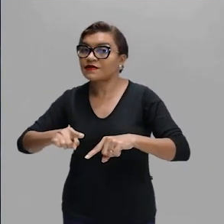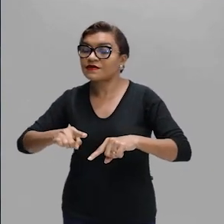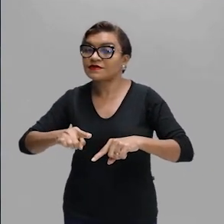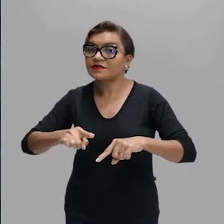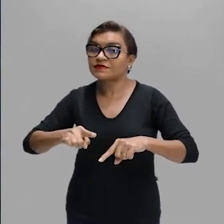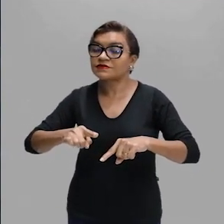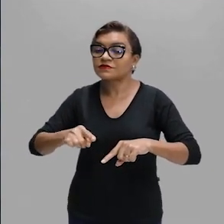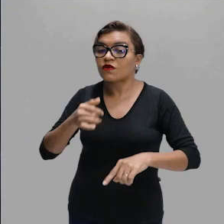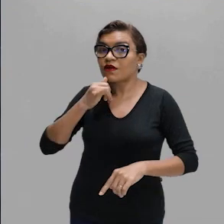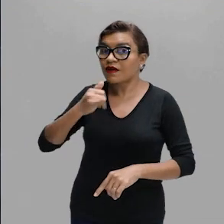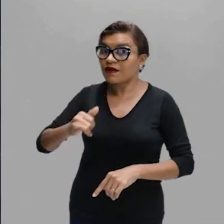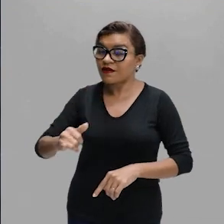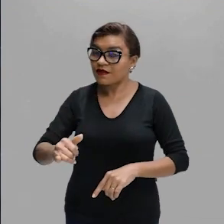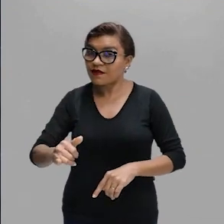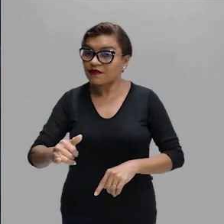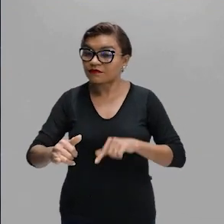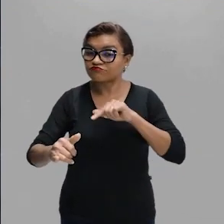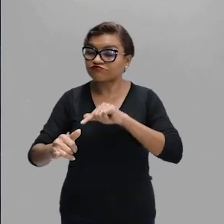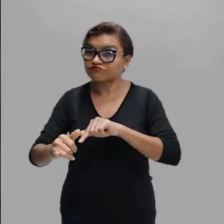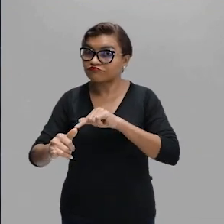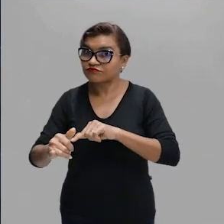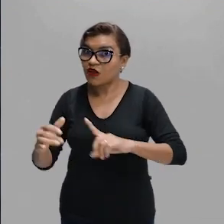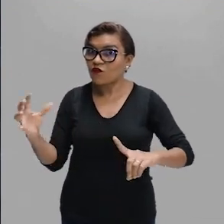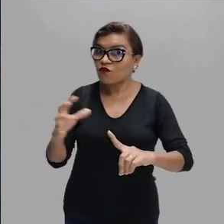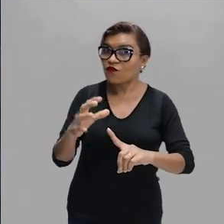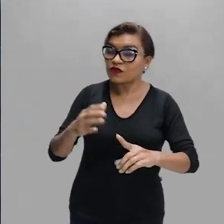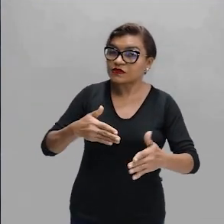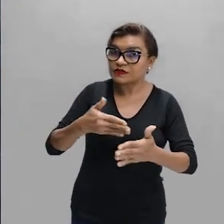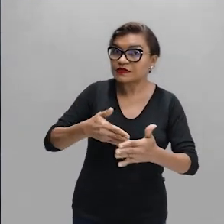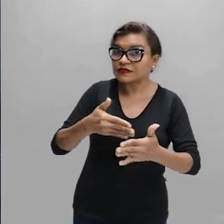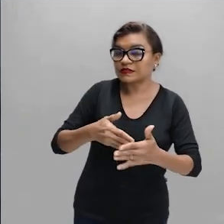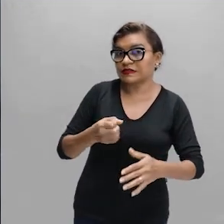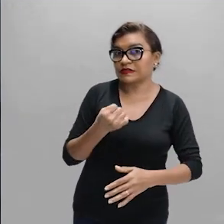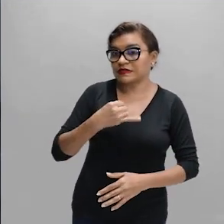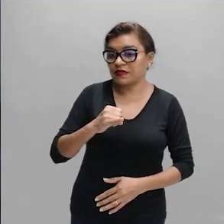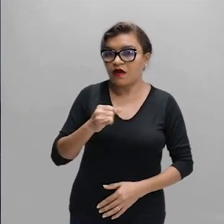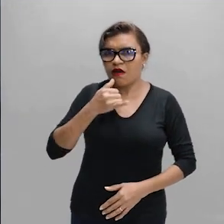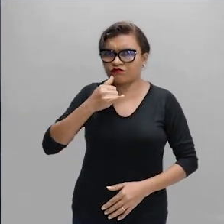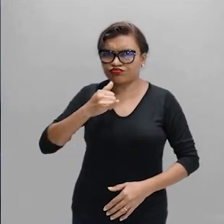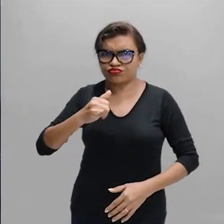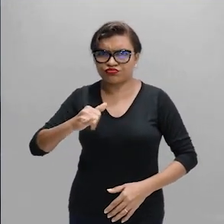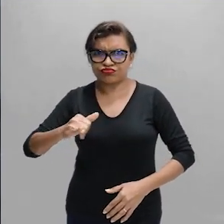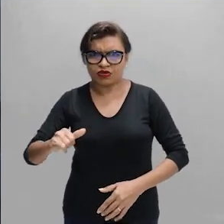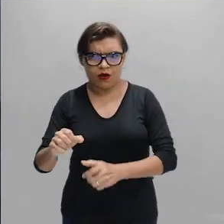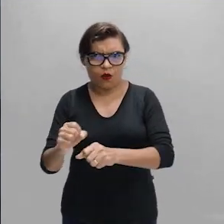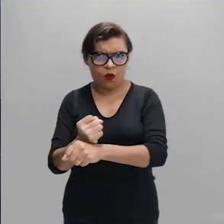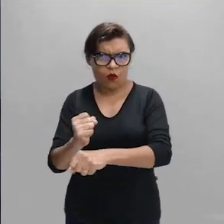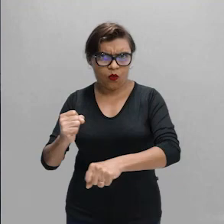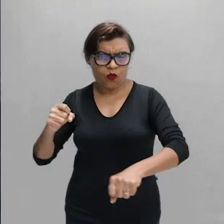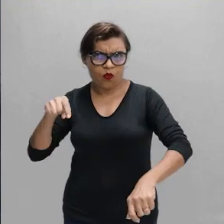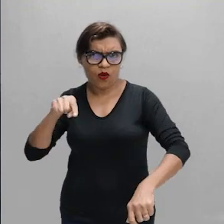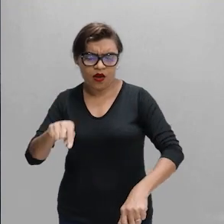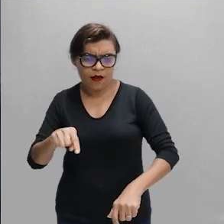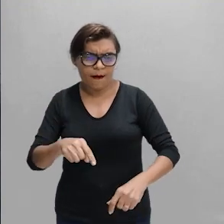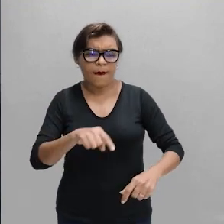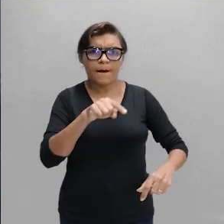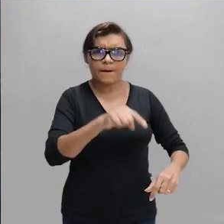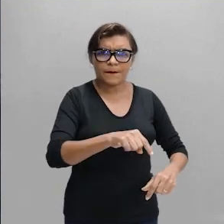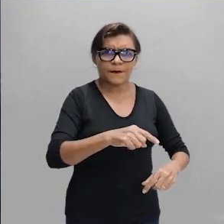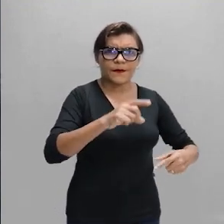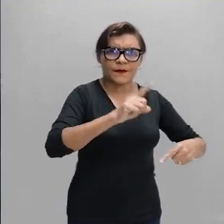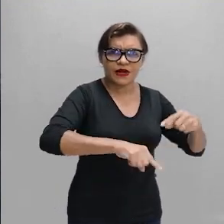elétrica. Se tiver uma quantidade de carga elétrica muito grande, uma corrente elétrica muito grande, e uma quantidade desse material isolante muito